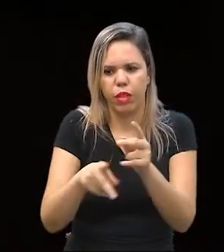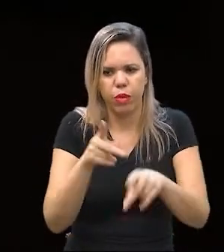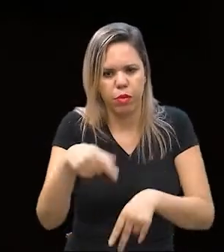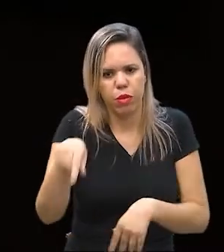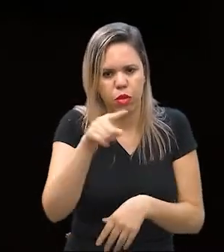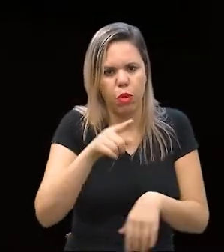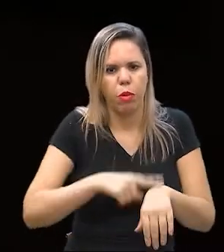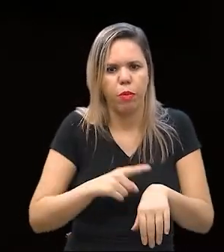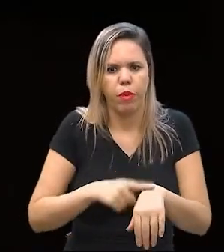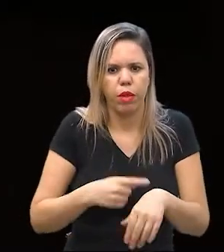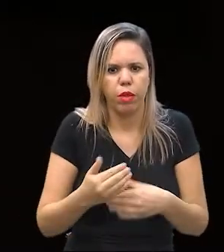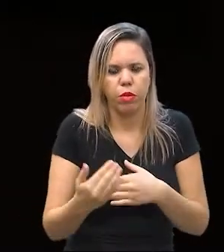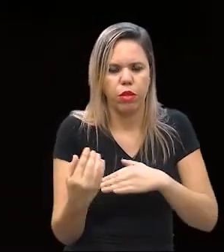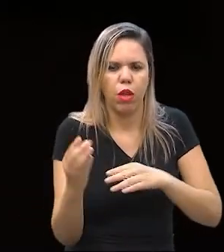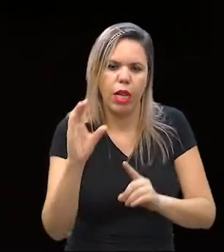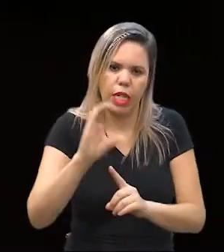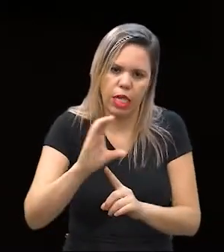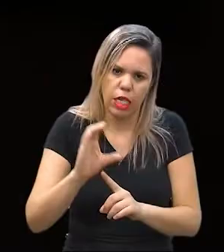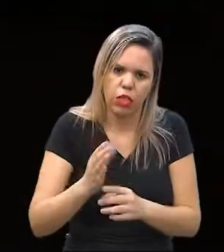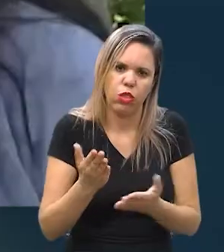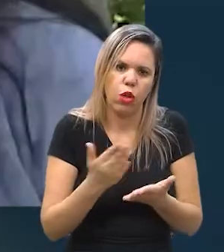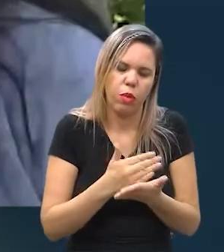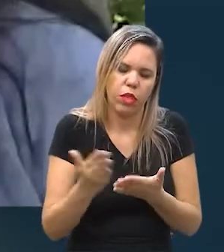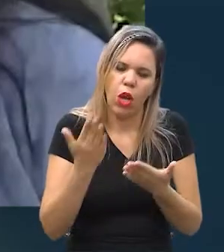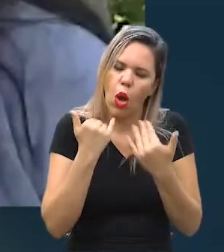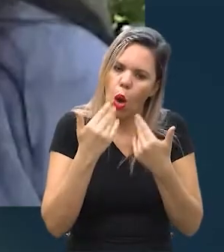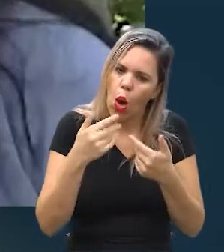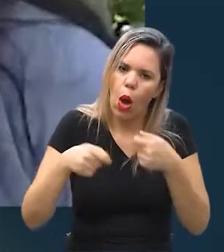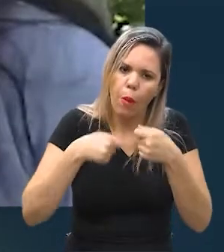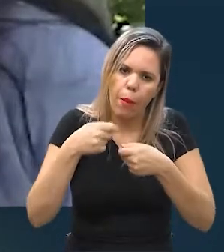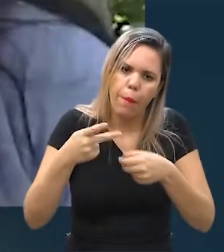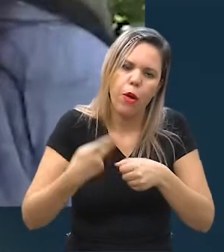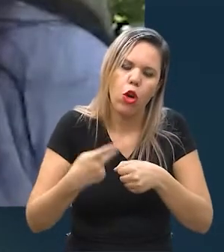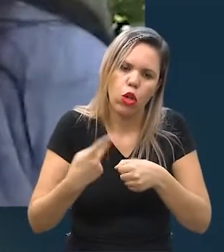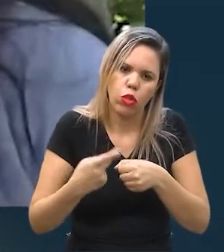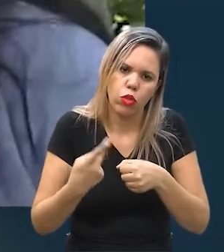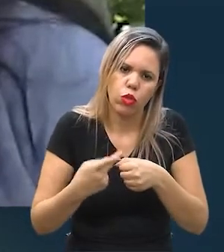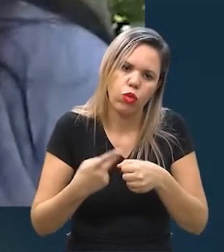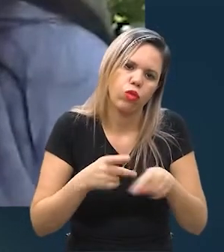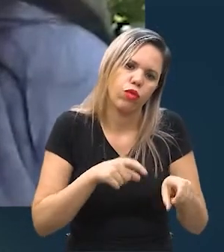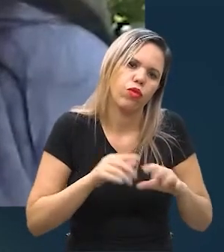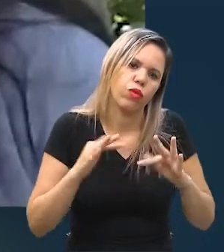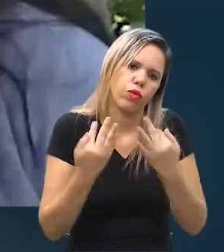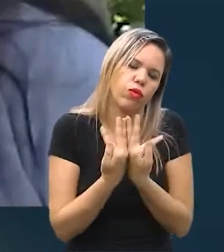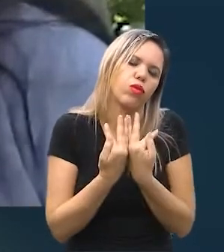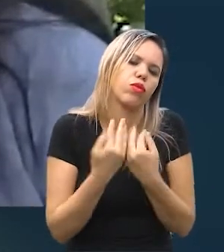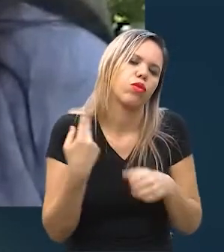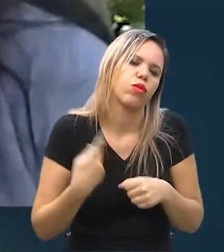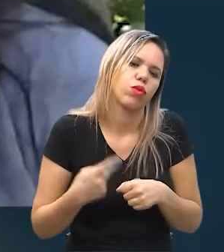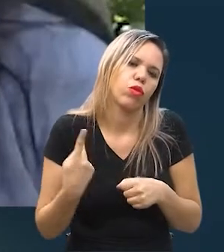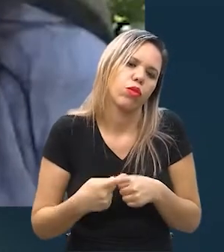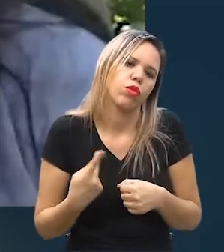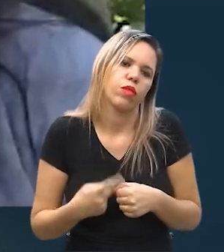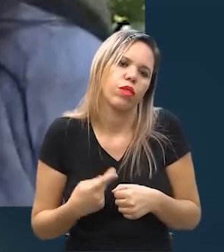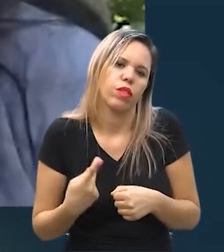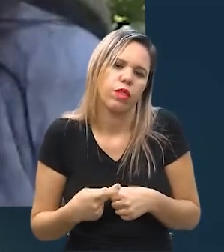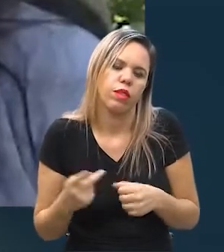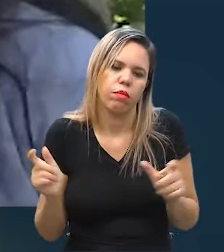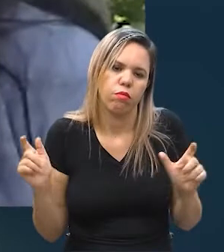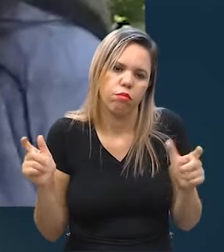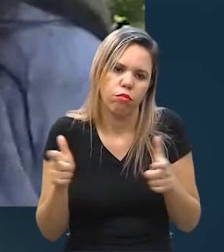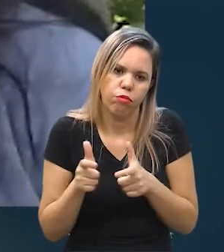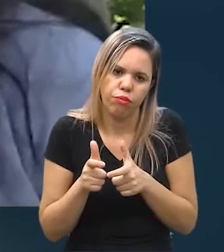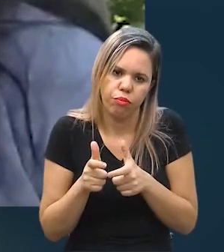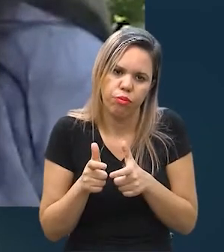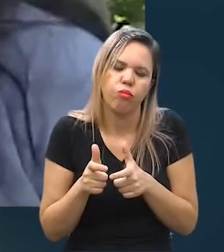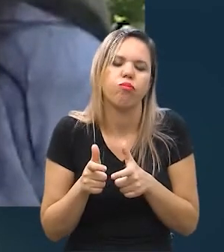partir do momento que o cliente começa a comer o produto de agricultura familiar, o produto com um menor